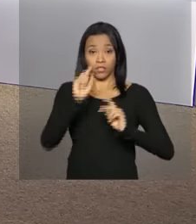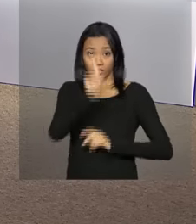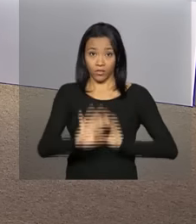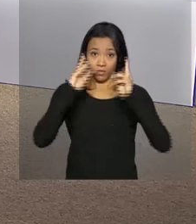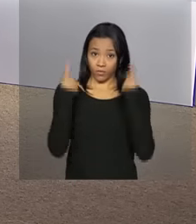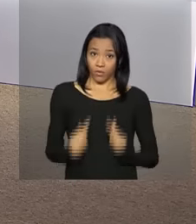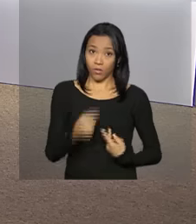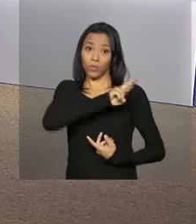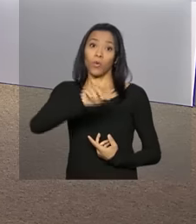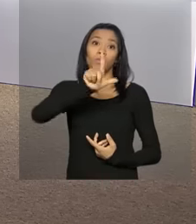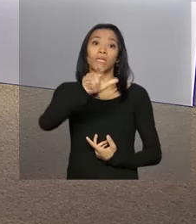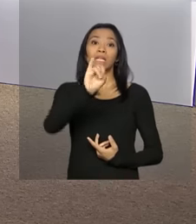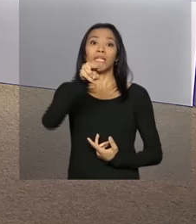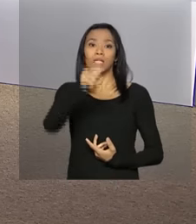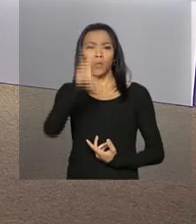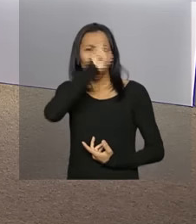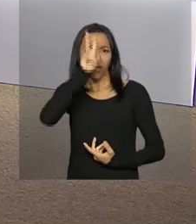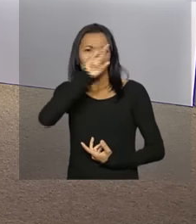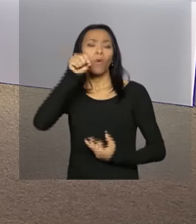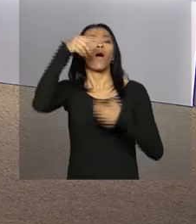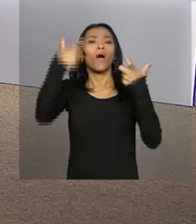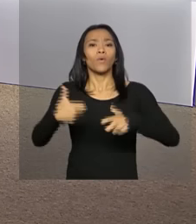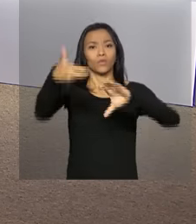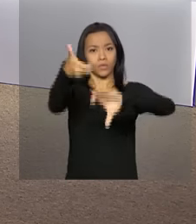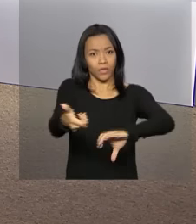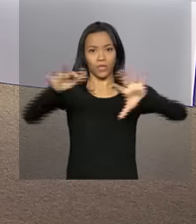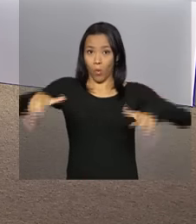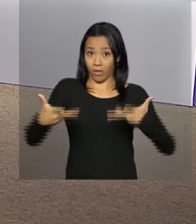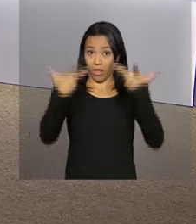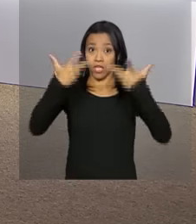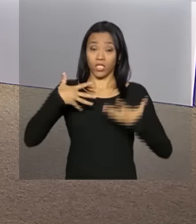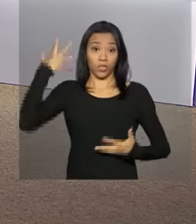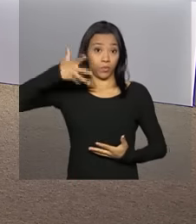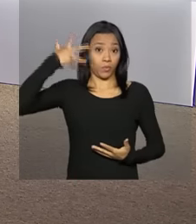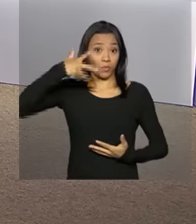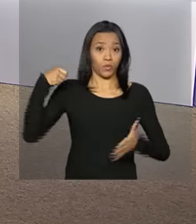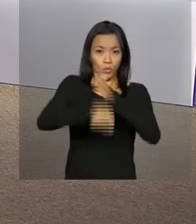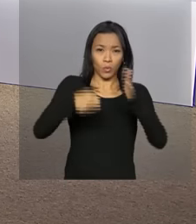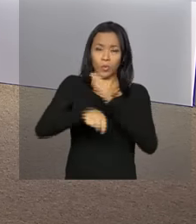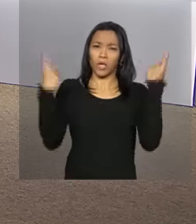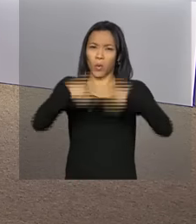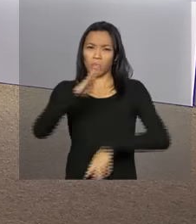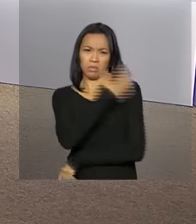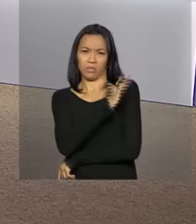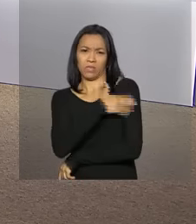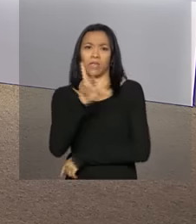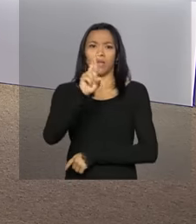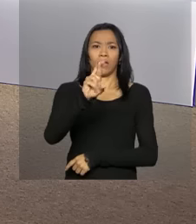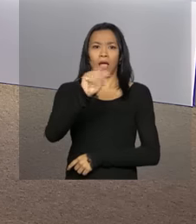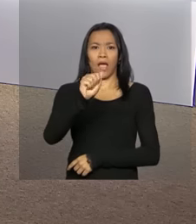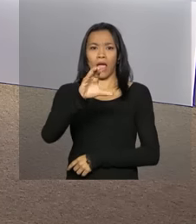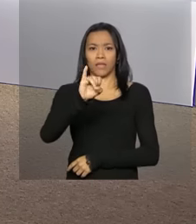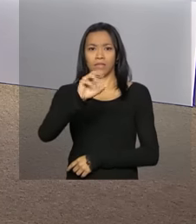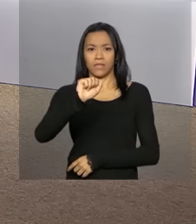lembrou no Congresso Nacional durante uma sessão em homenagem ao Dia Internacional de luta contra a discriminação racial a importância